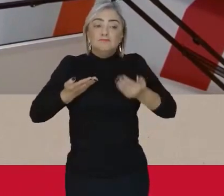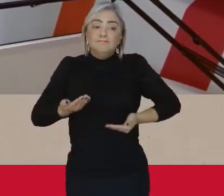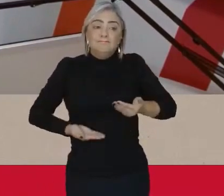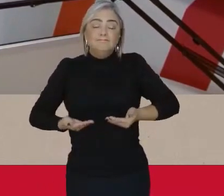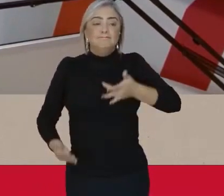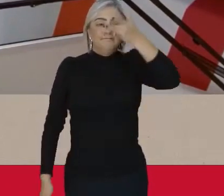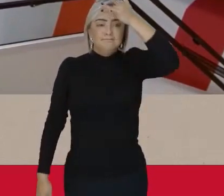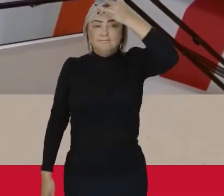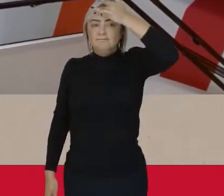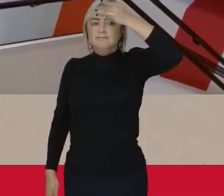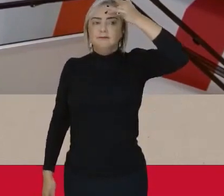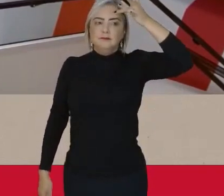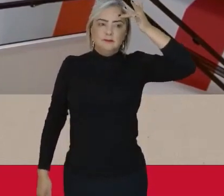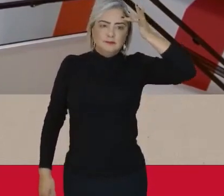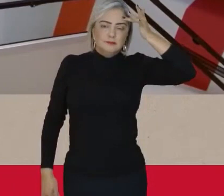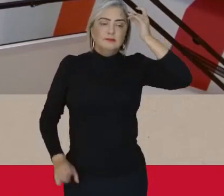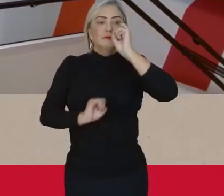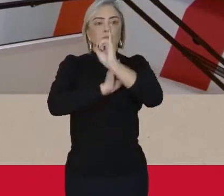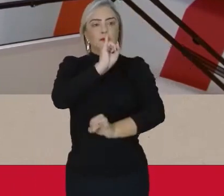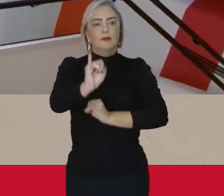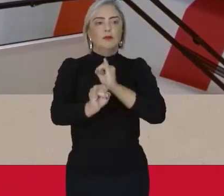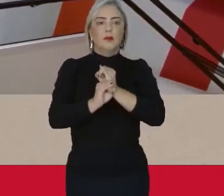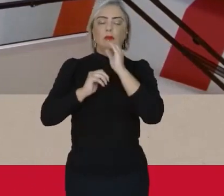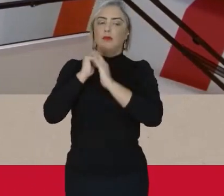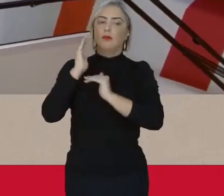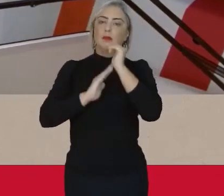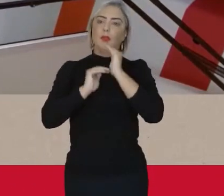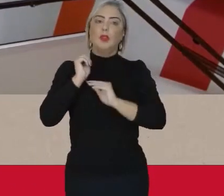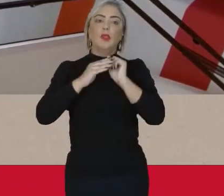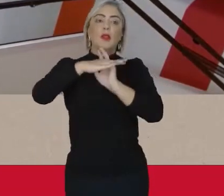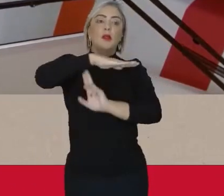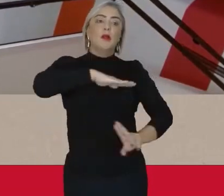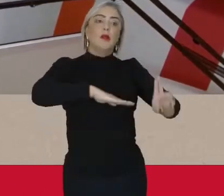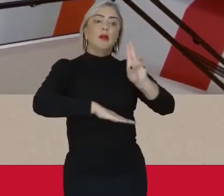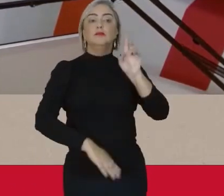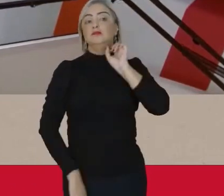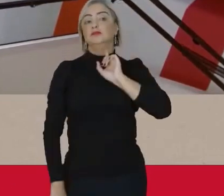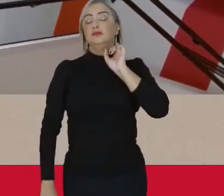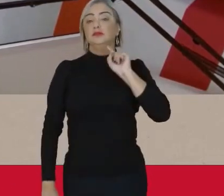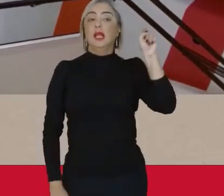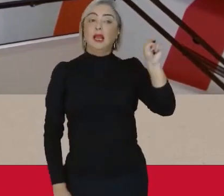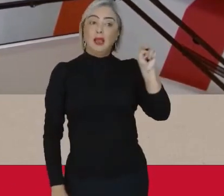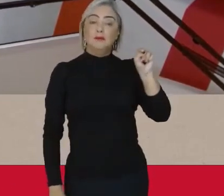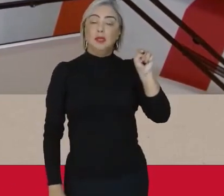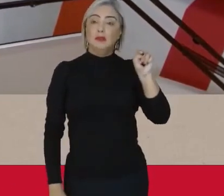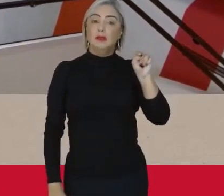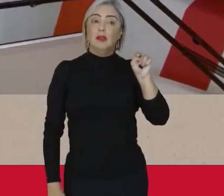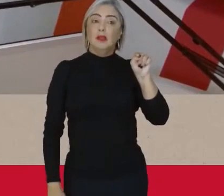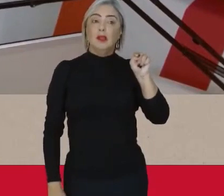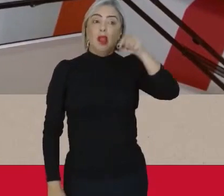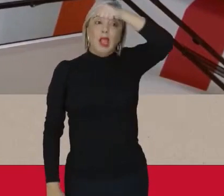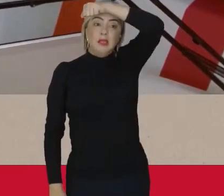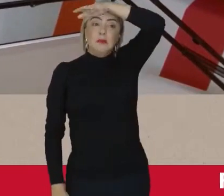de saúde mental prestado online por profissionais da Universidade Federal de Minas Gerais, porque lá mesmo, em Manaus,